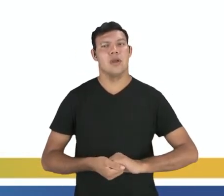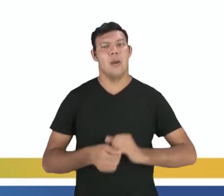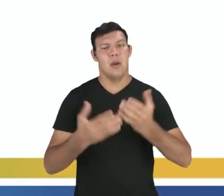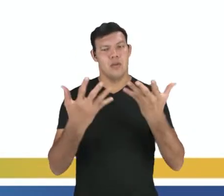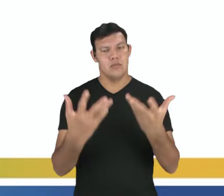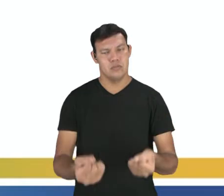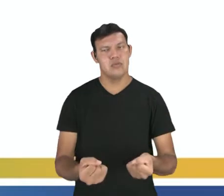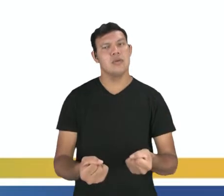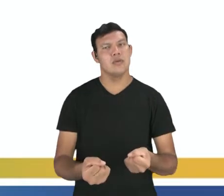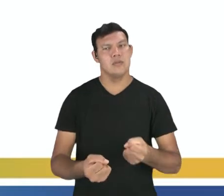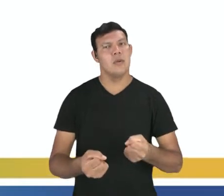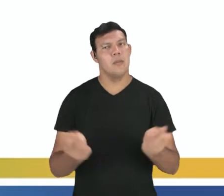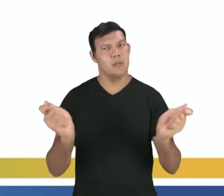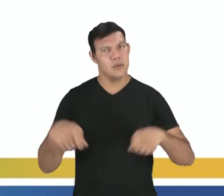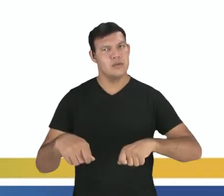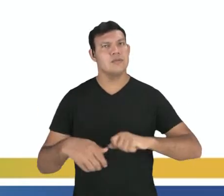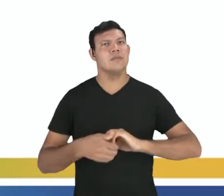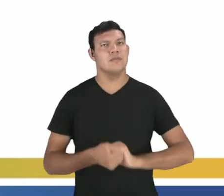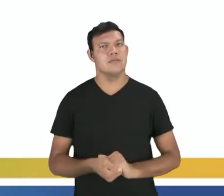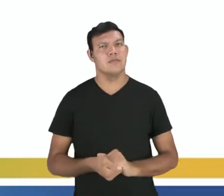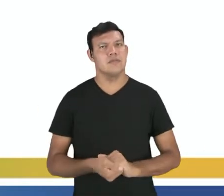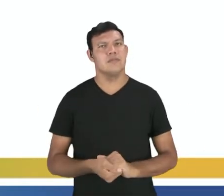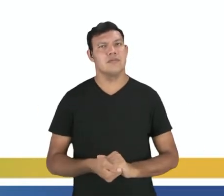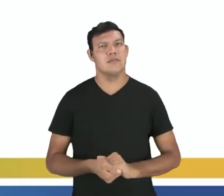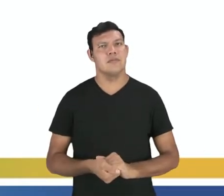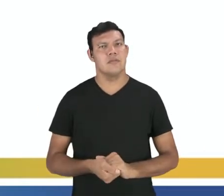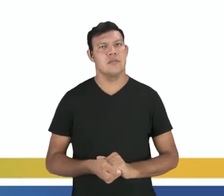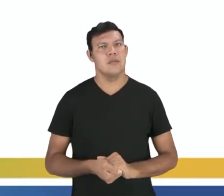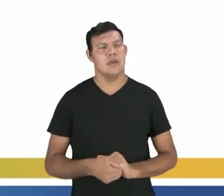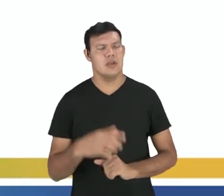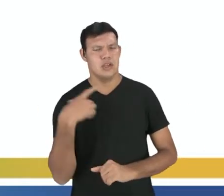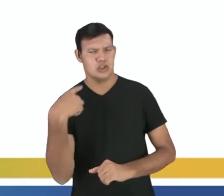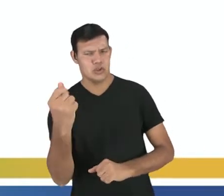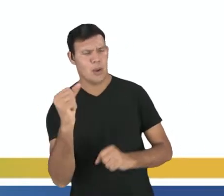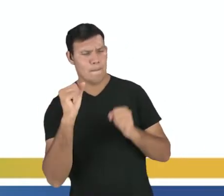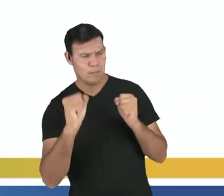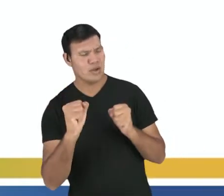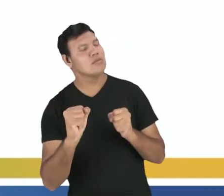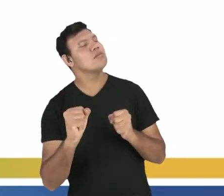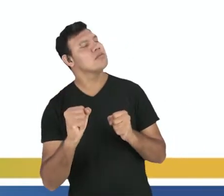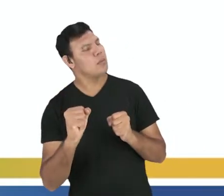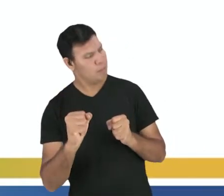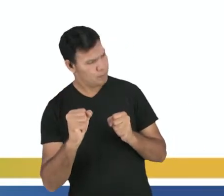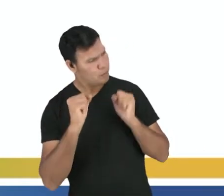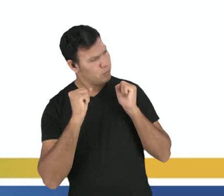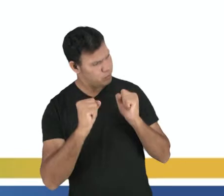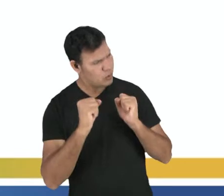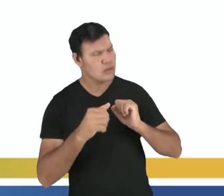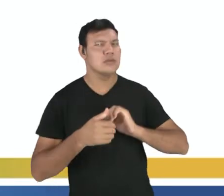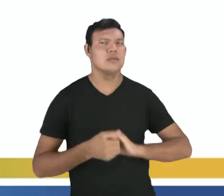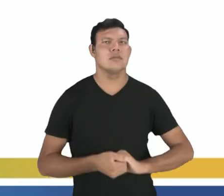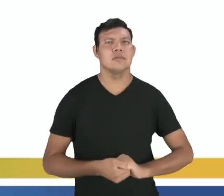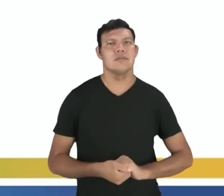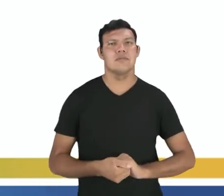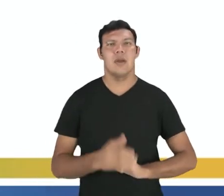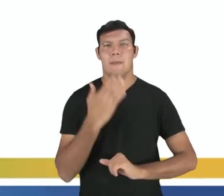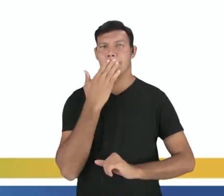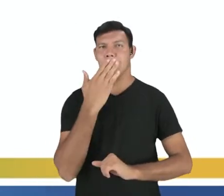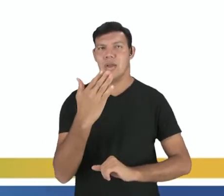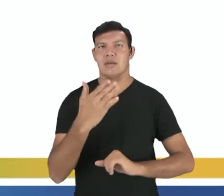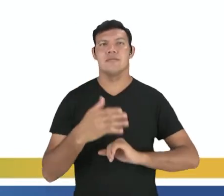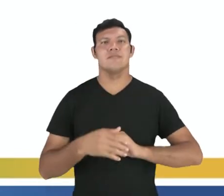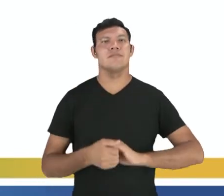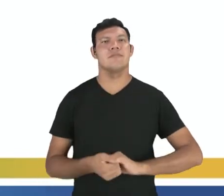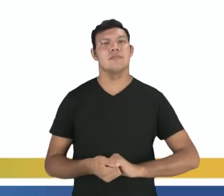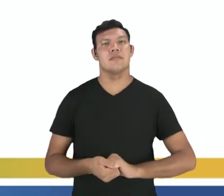go now. Sim, você pode ir agora. Para request, pedido, may I have the